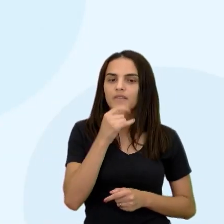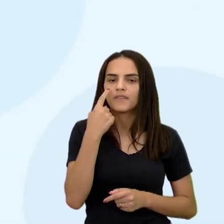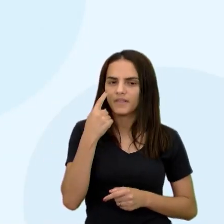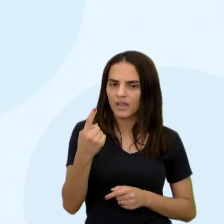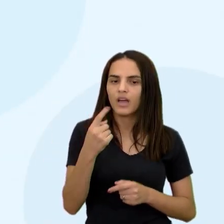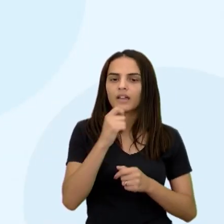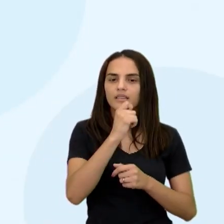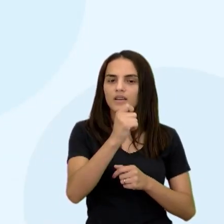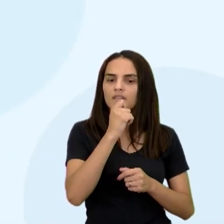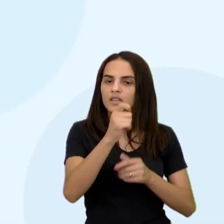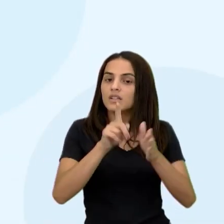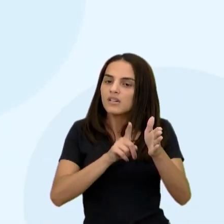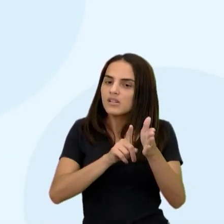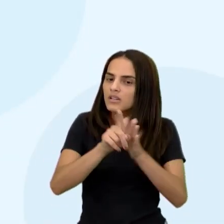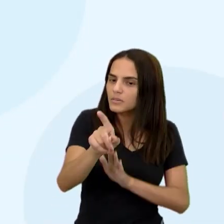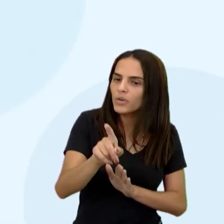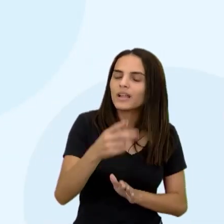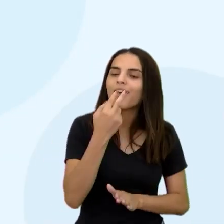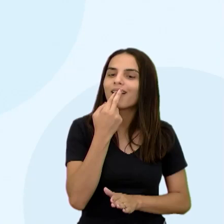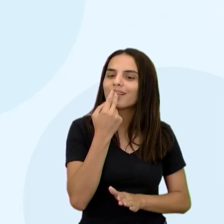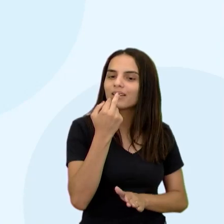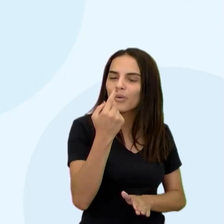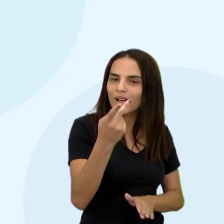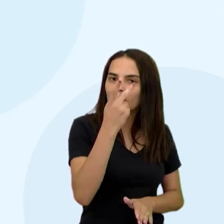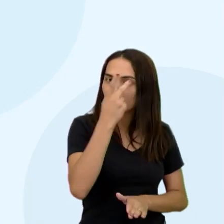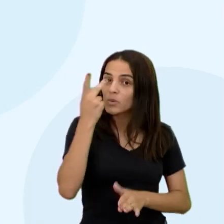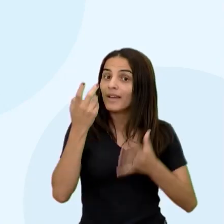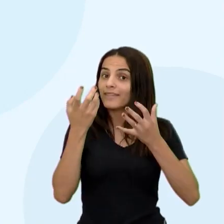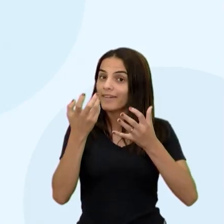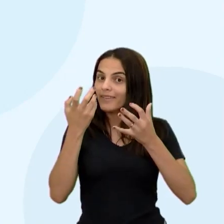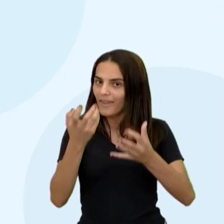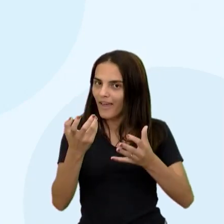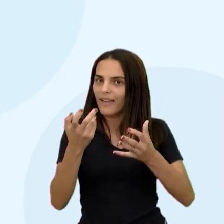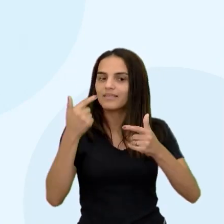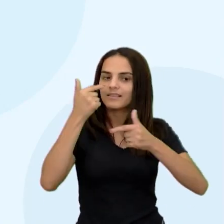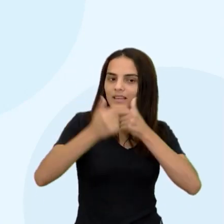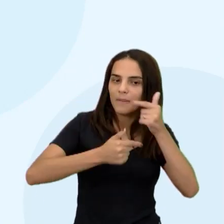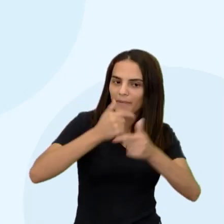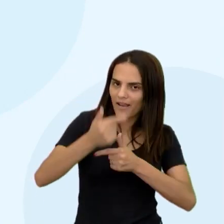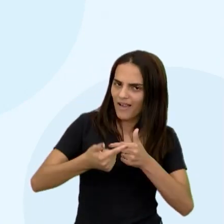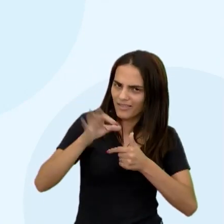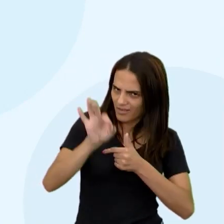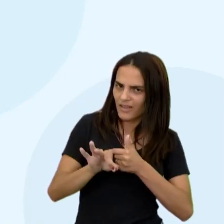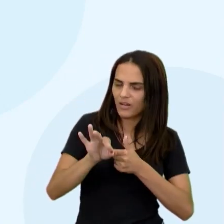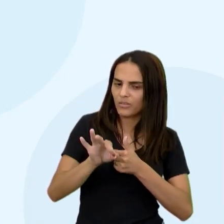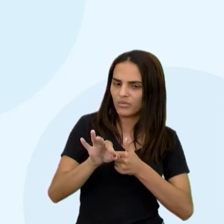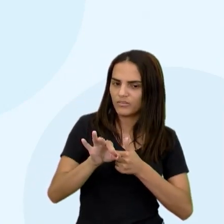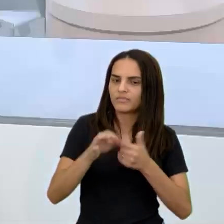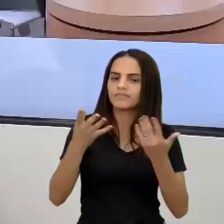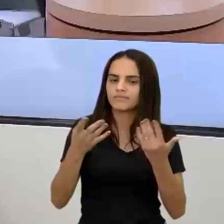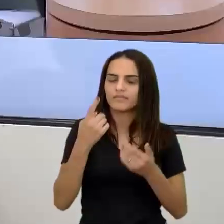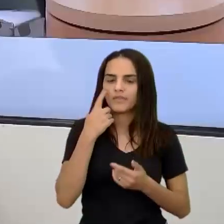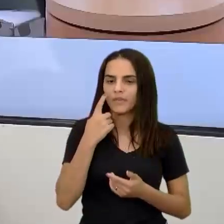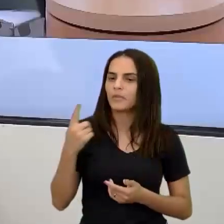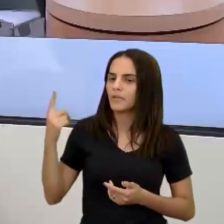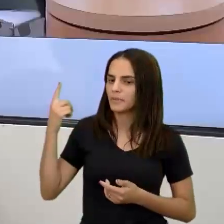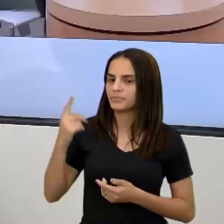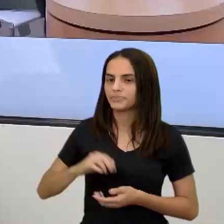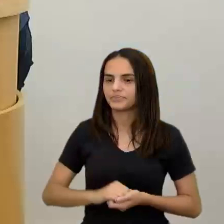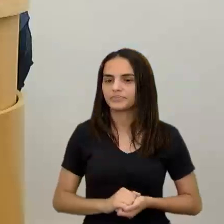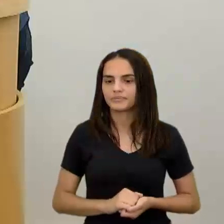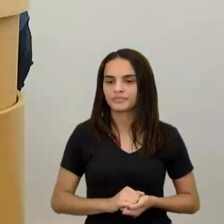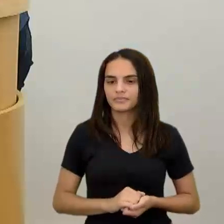entrevista a seguir e responda. A linguagem da candidata, e a gente tá falando da candidata, tá? Está adequada? Roda a entrevista aí para eles,